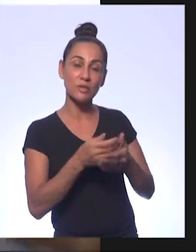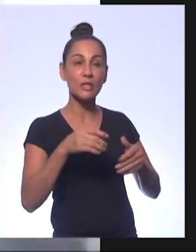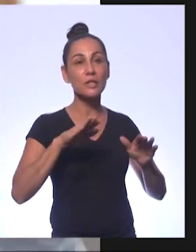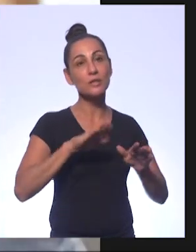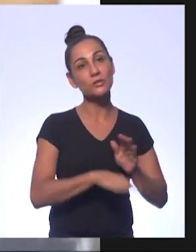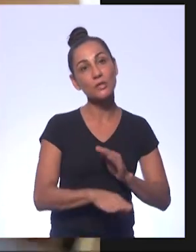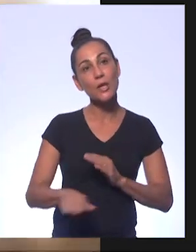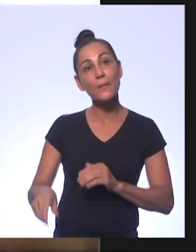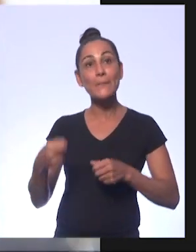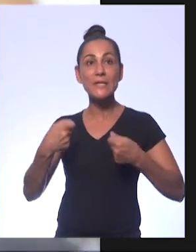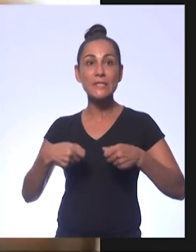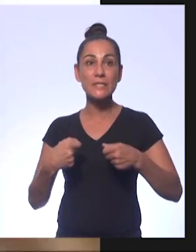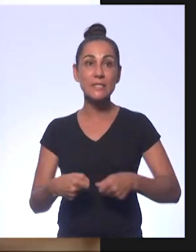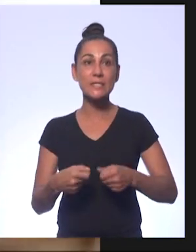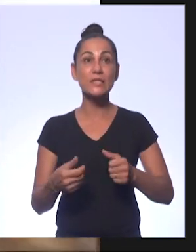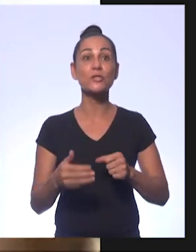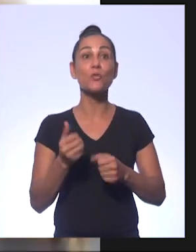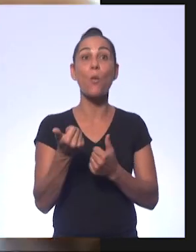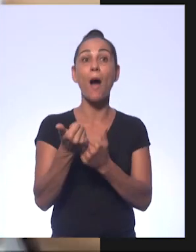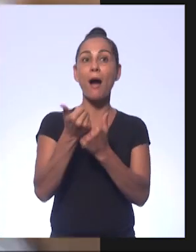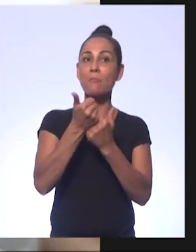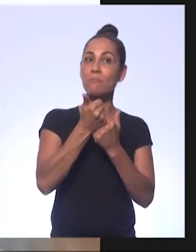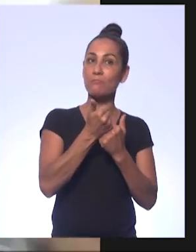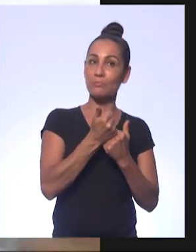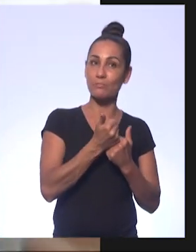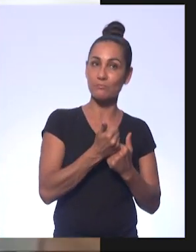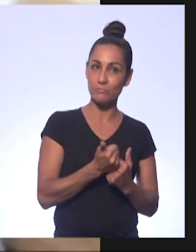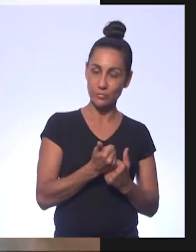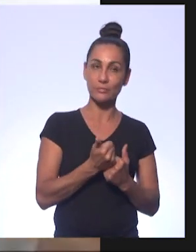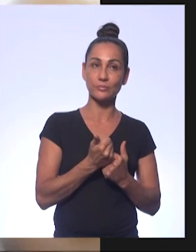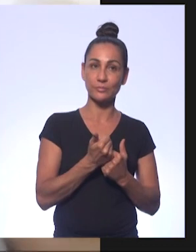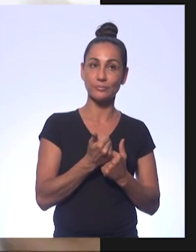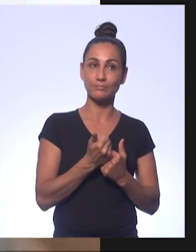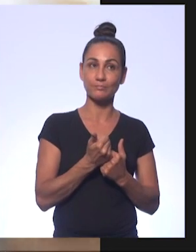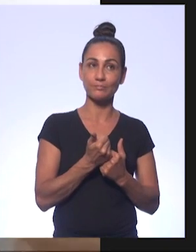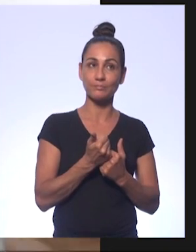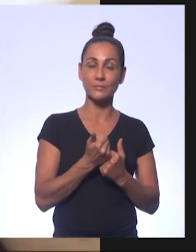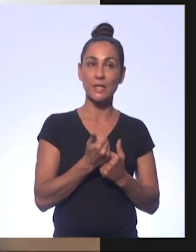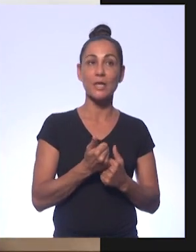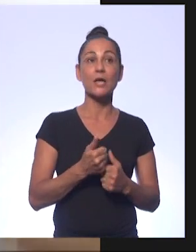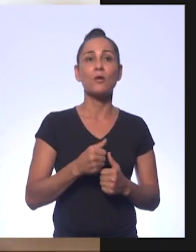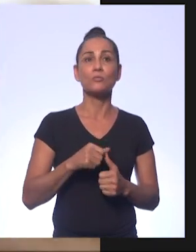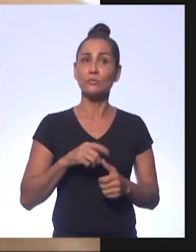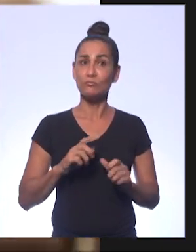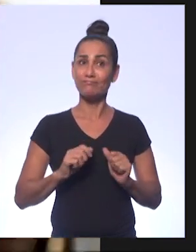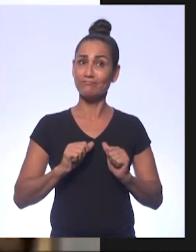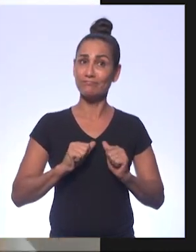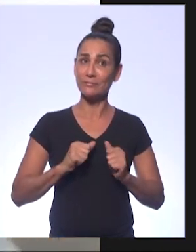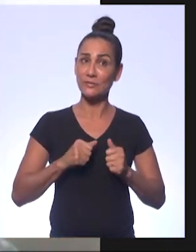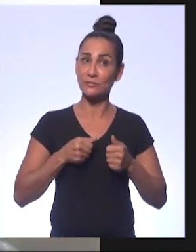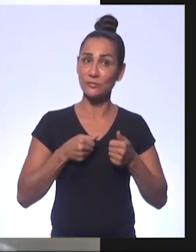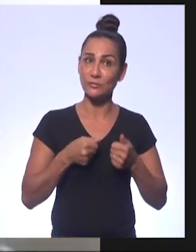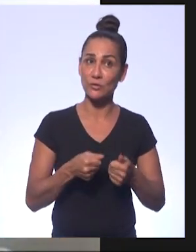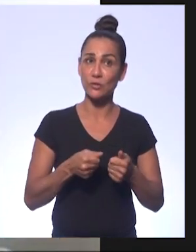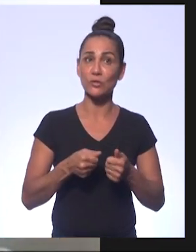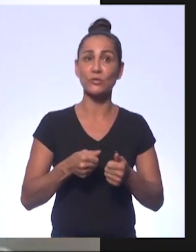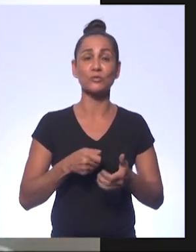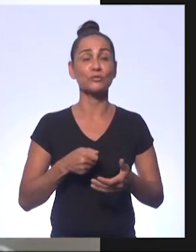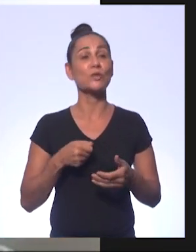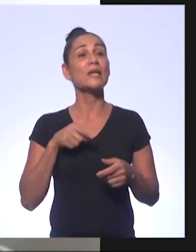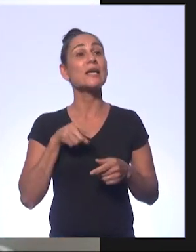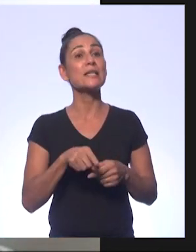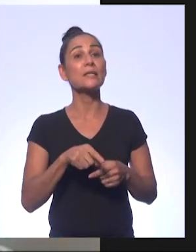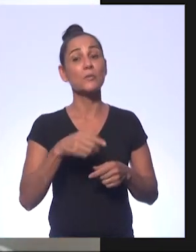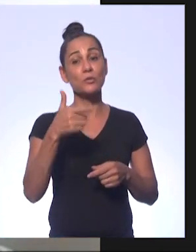de um tipo de apoio, que é um apoio muito forte. No segundo nível,